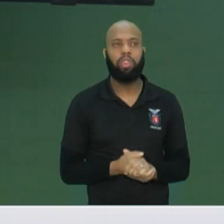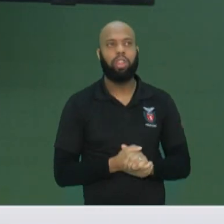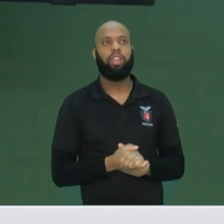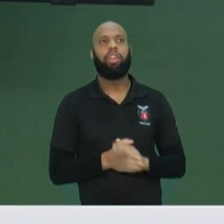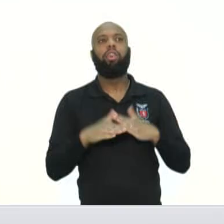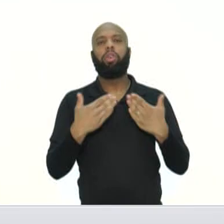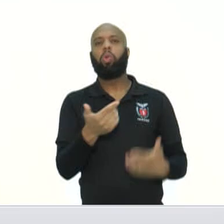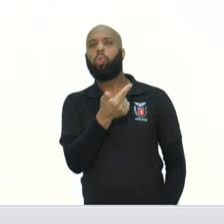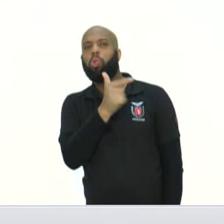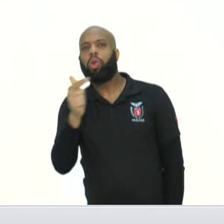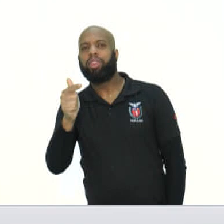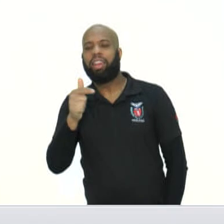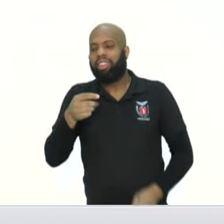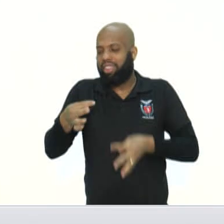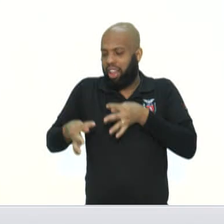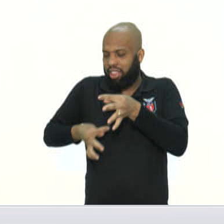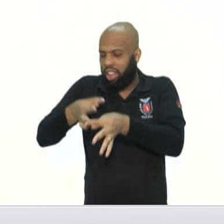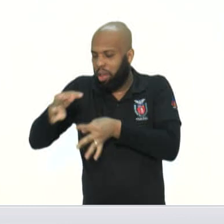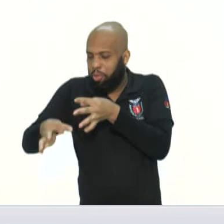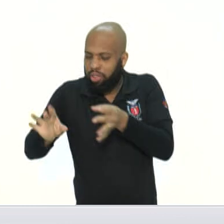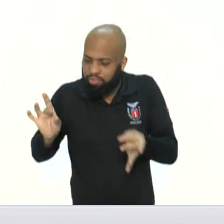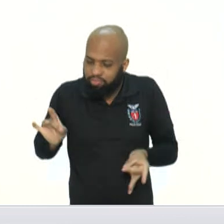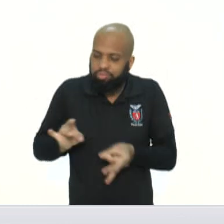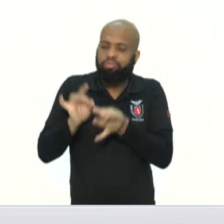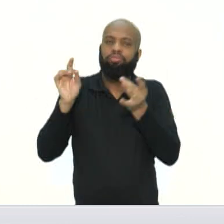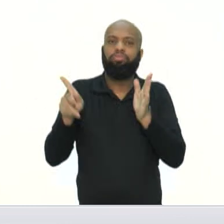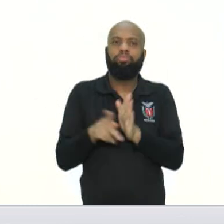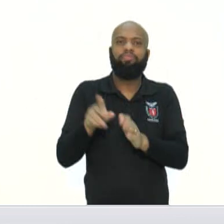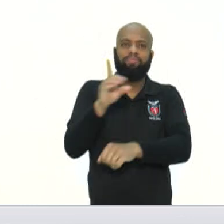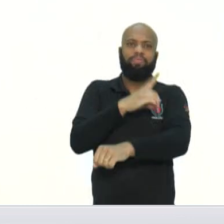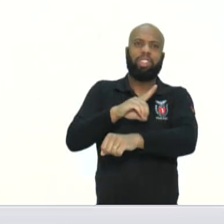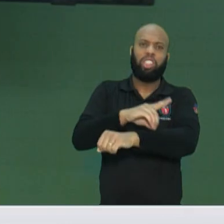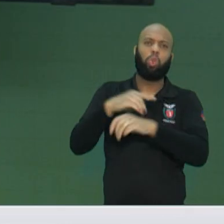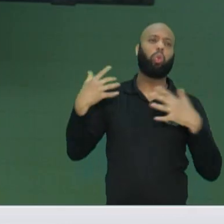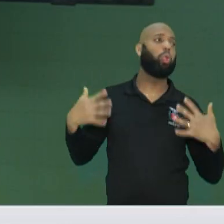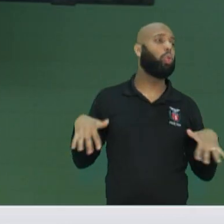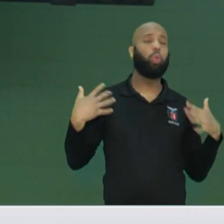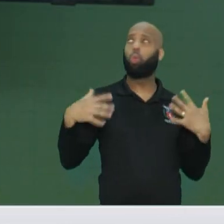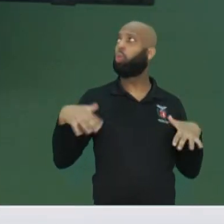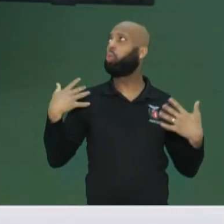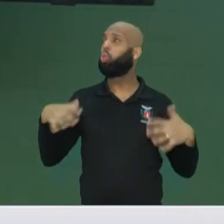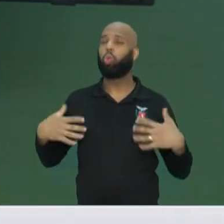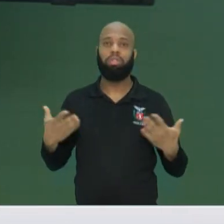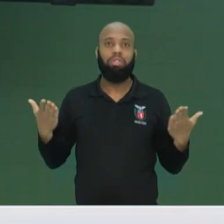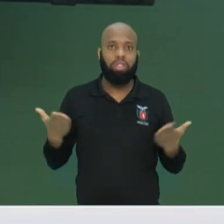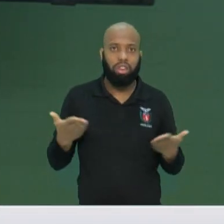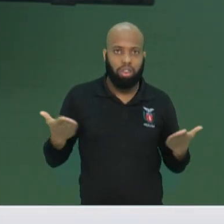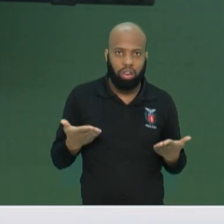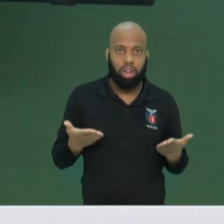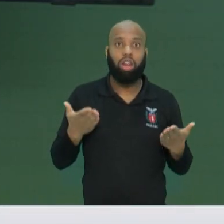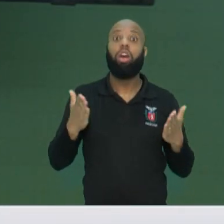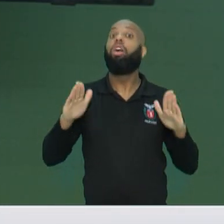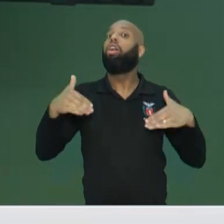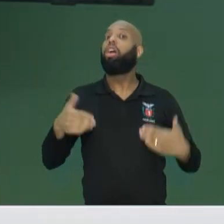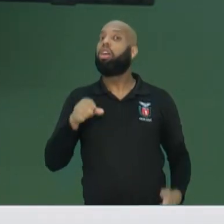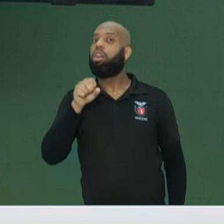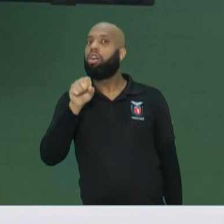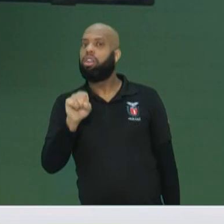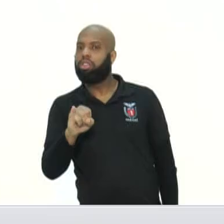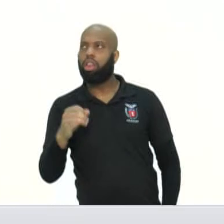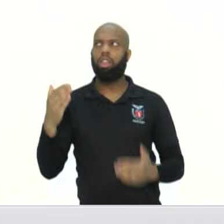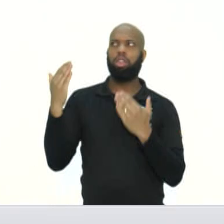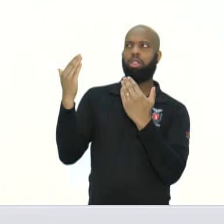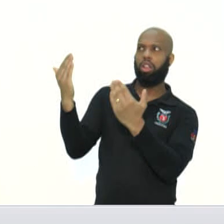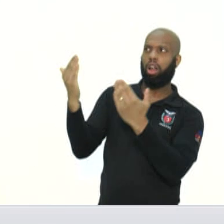Não existe tratamento específico para a dengue. E agora? Nesse caso de suspeita, é